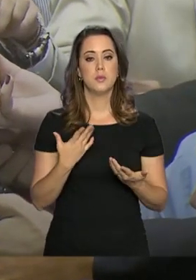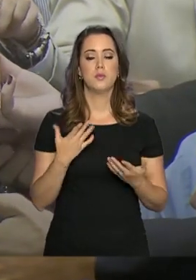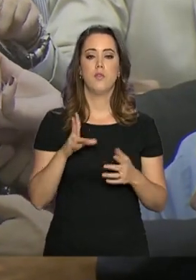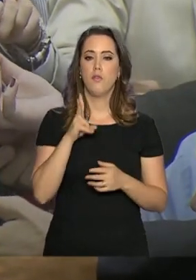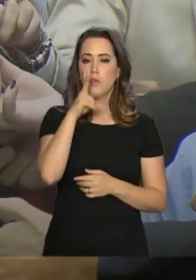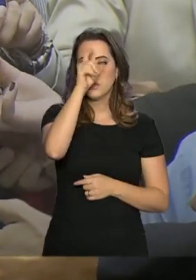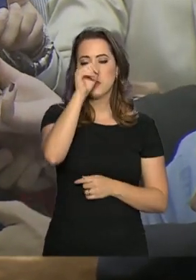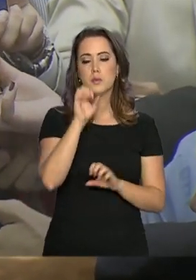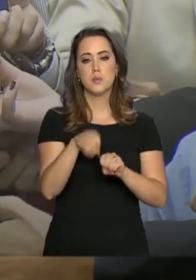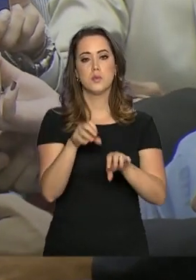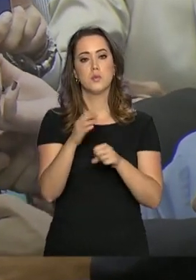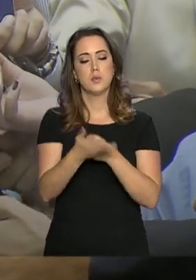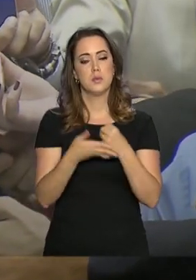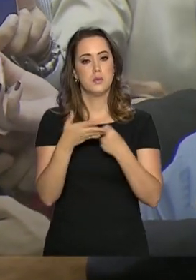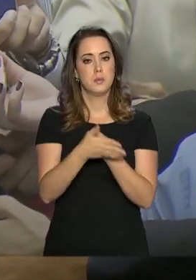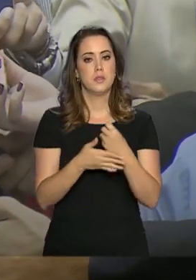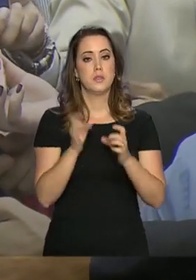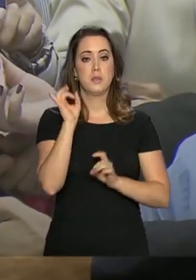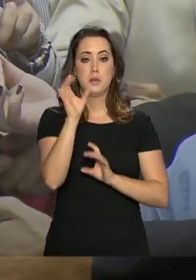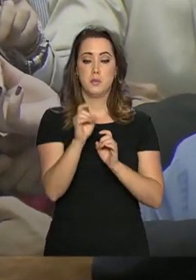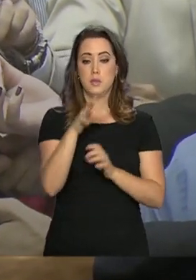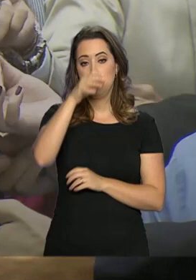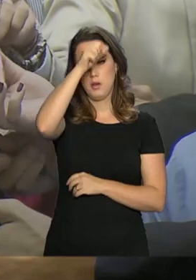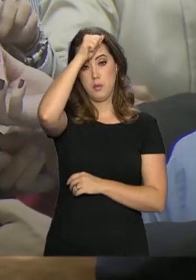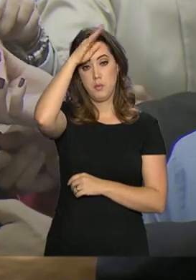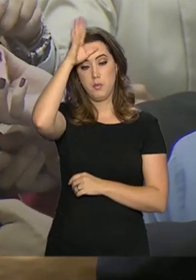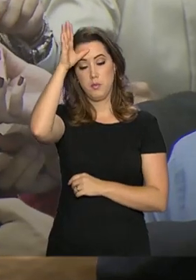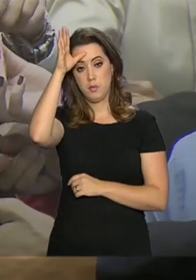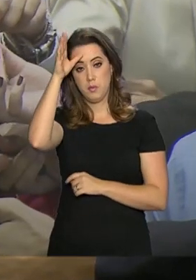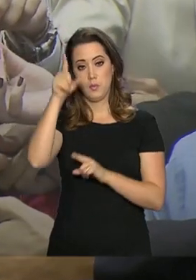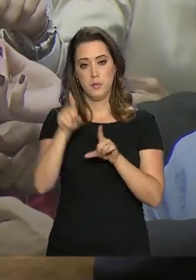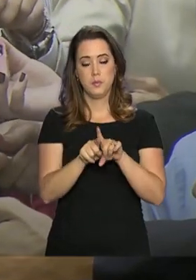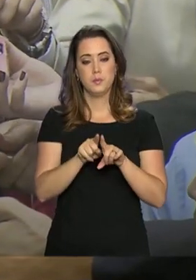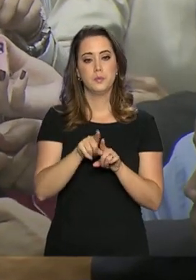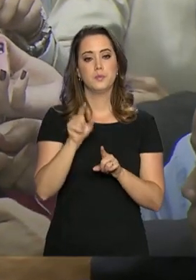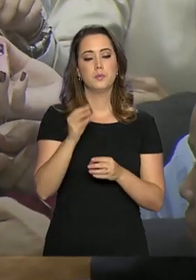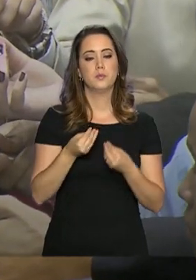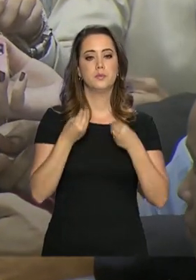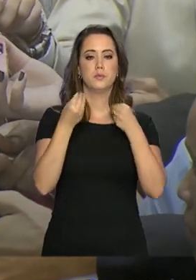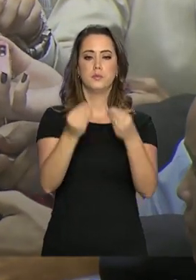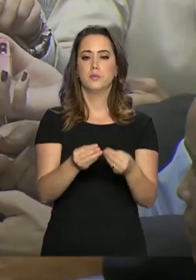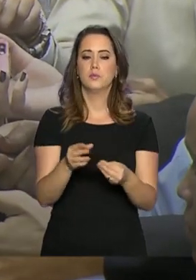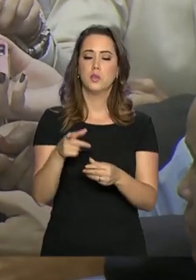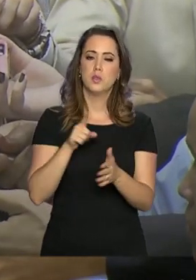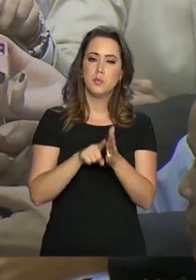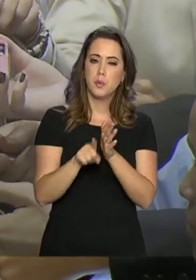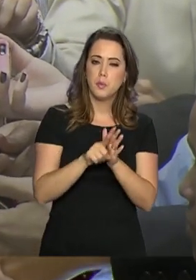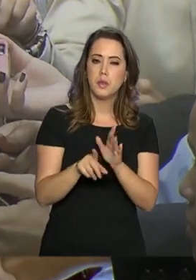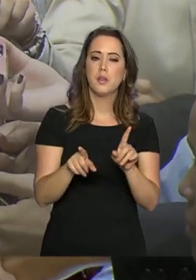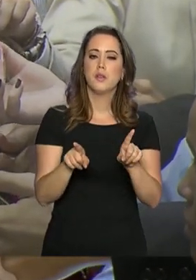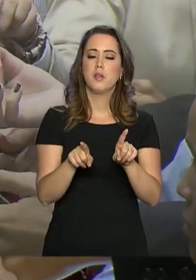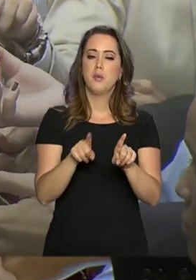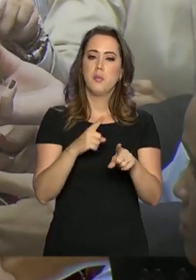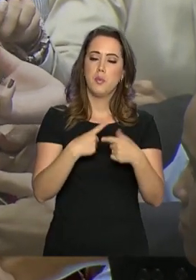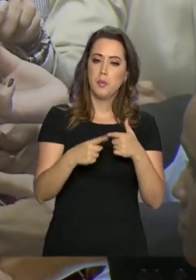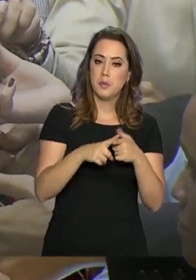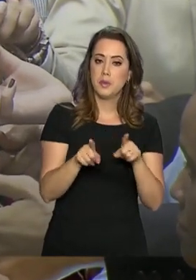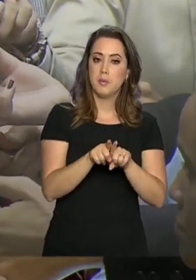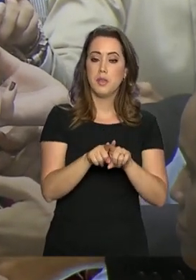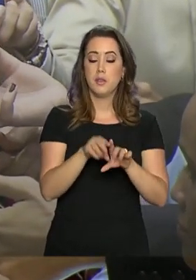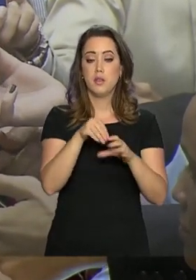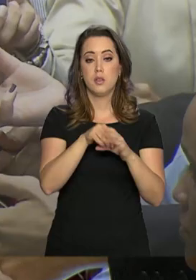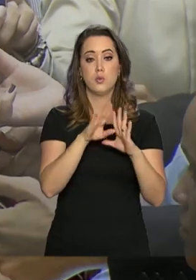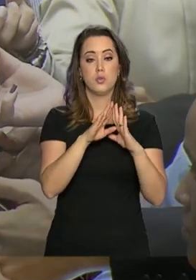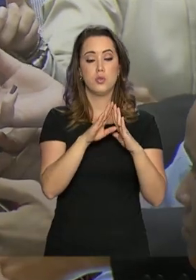fortalecimento da Educação Básica especialmente com a Alfa Foco Na alfabetização e trazer essa questão para dentro de casa para as famílias ajudarem